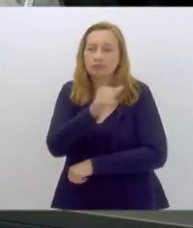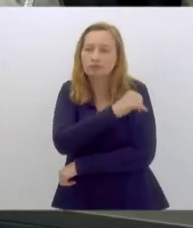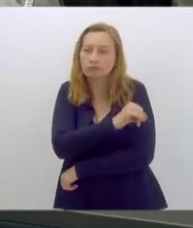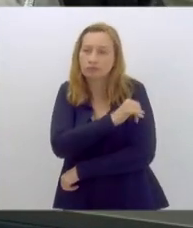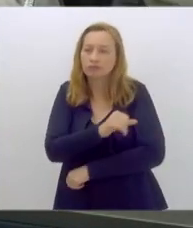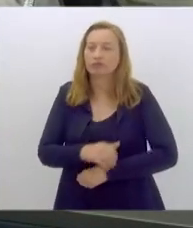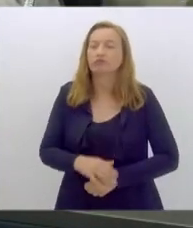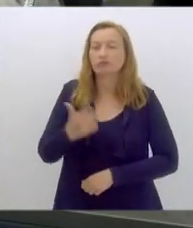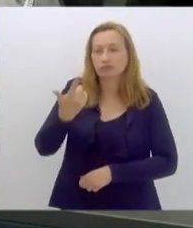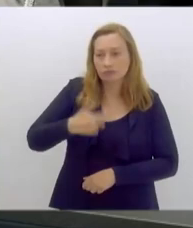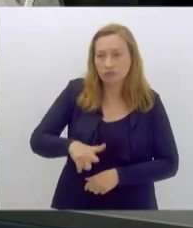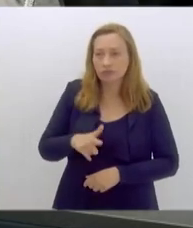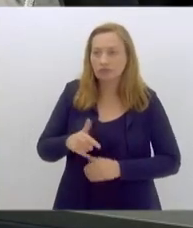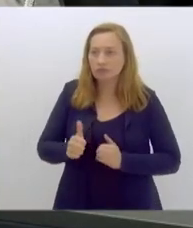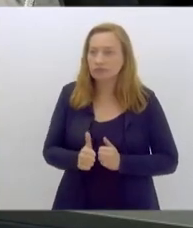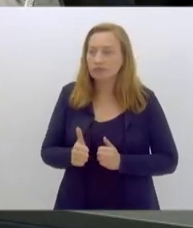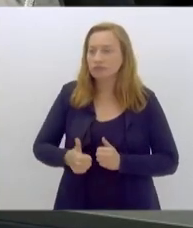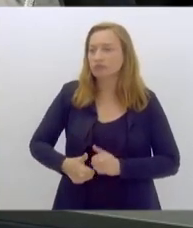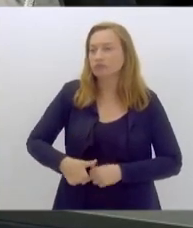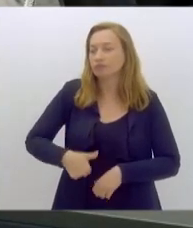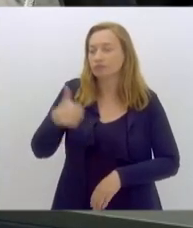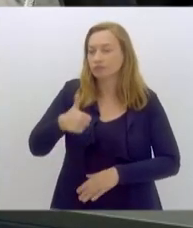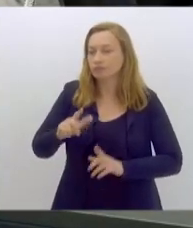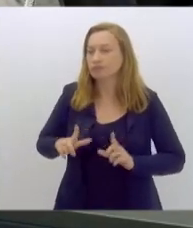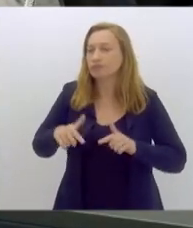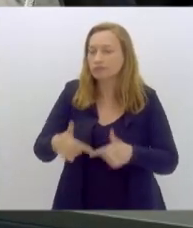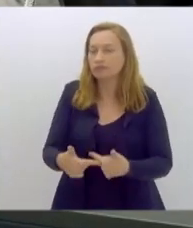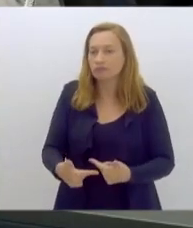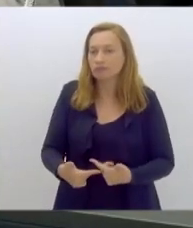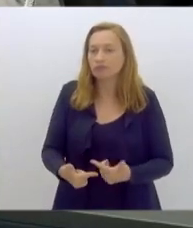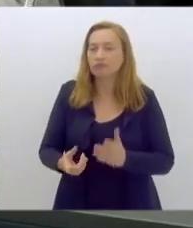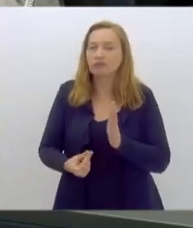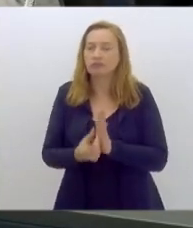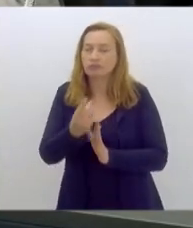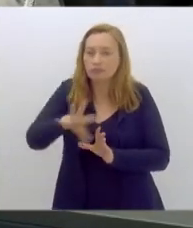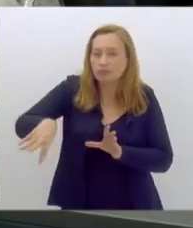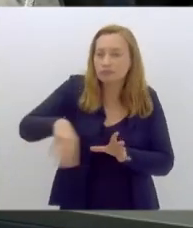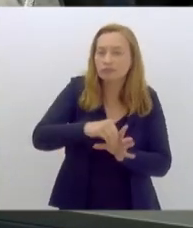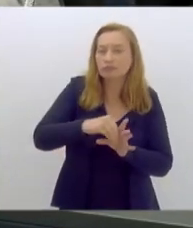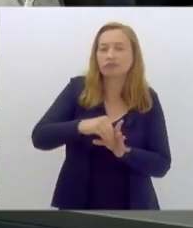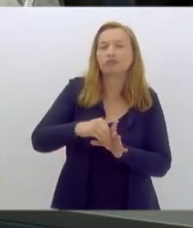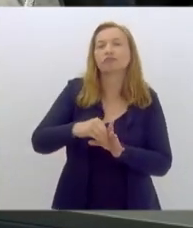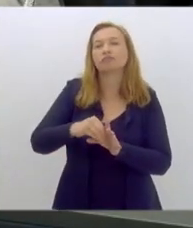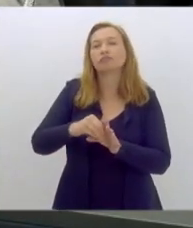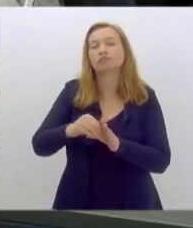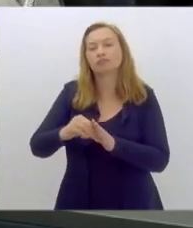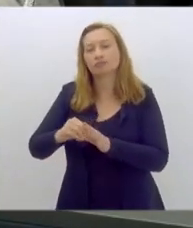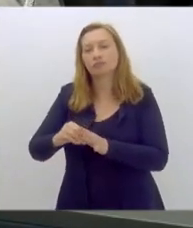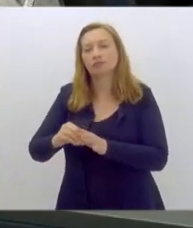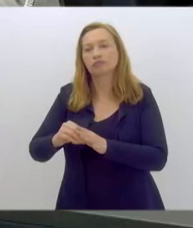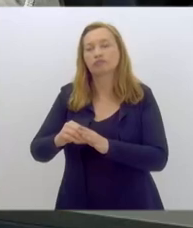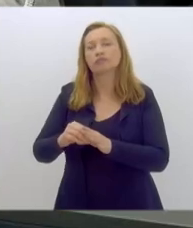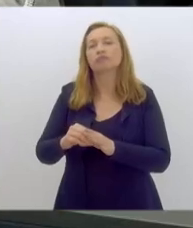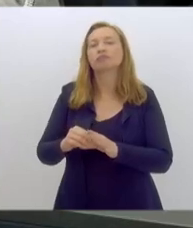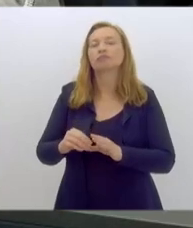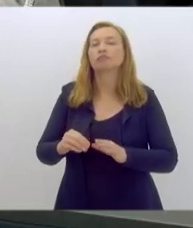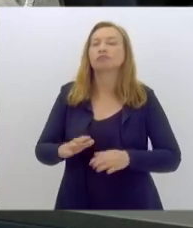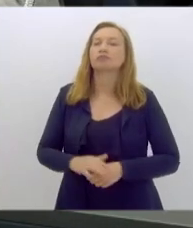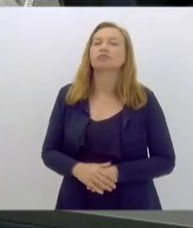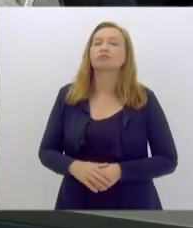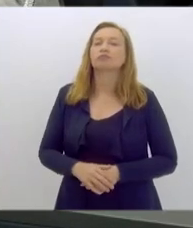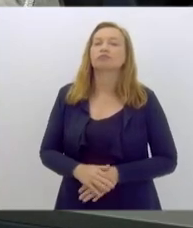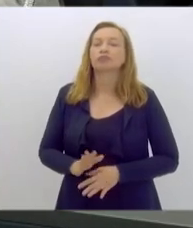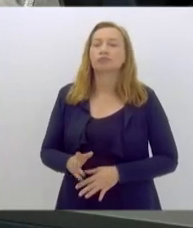mais uma vez sai na frente colocando o orçamento dentro dessa linha né ainda Como eu disse aqui que